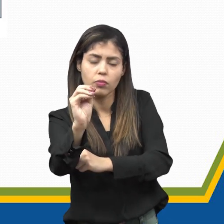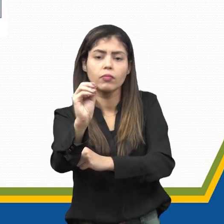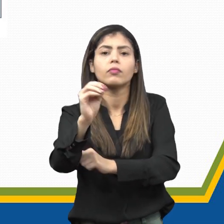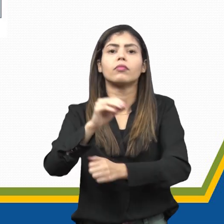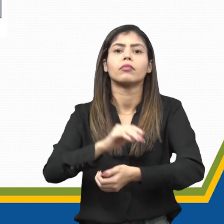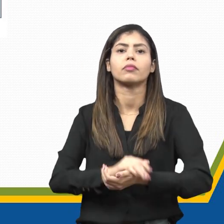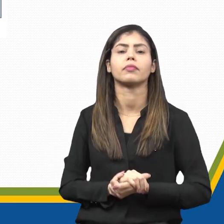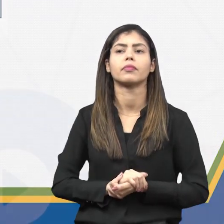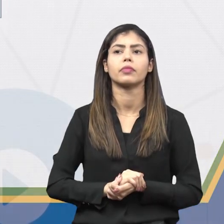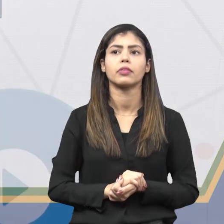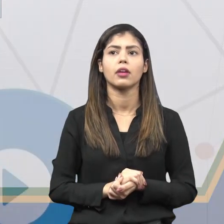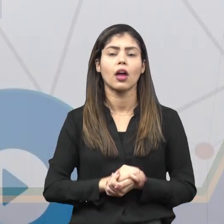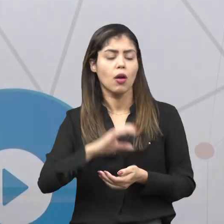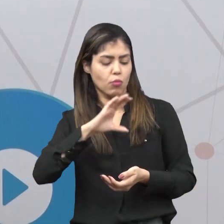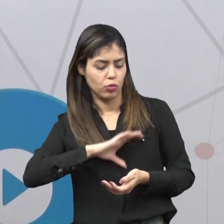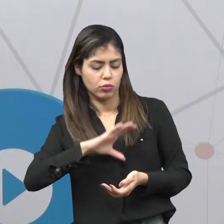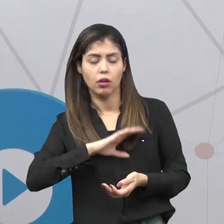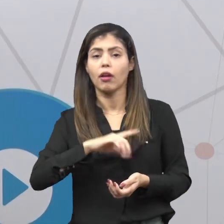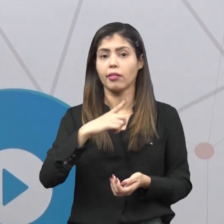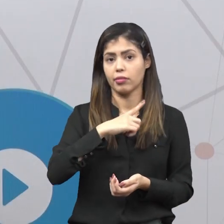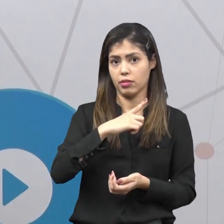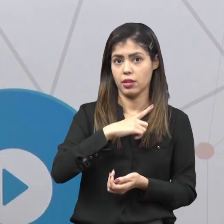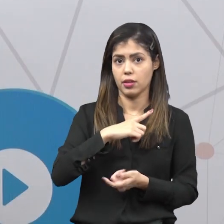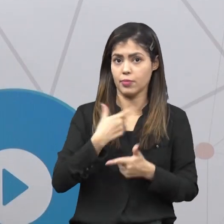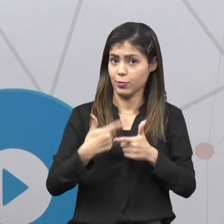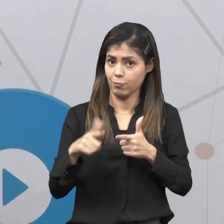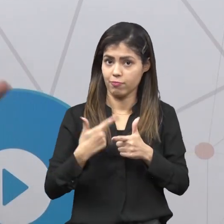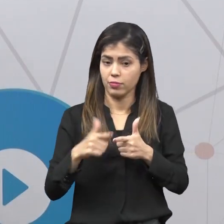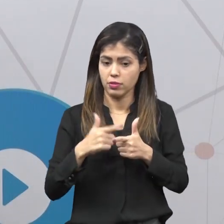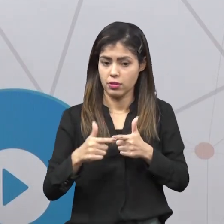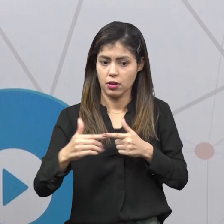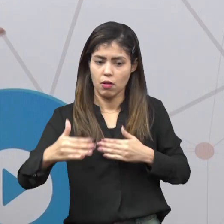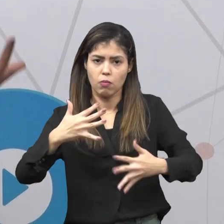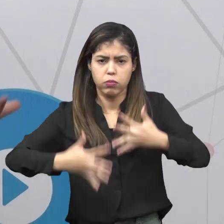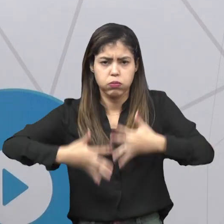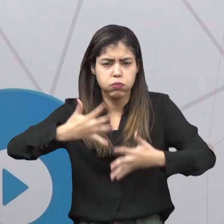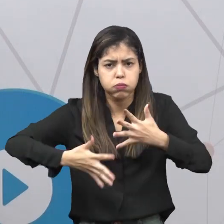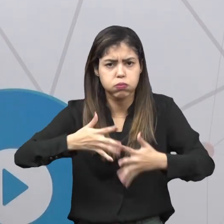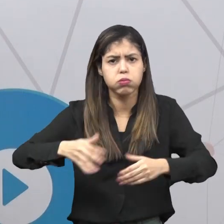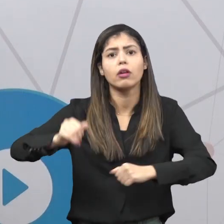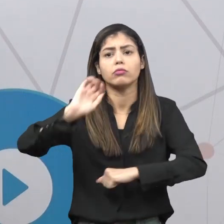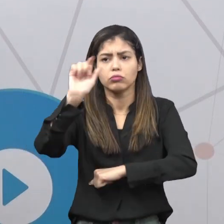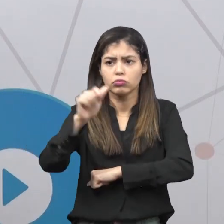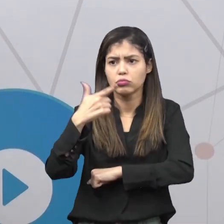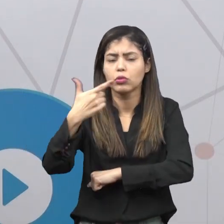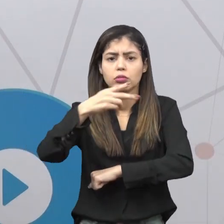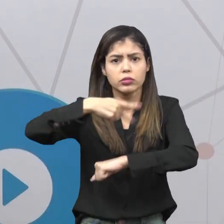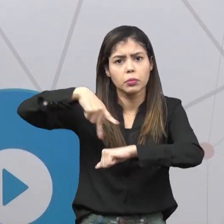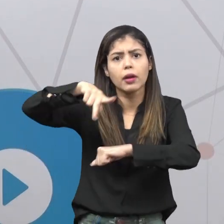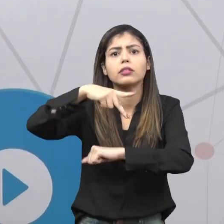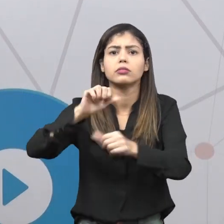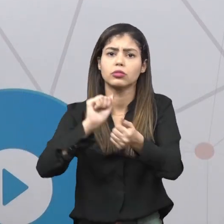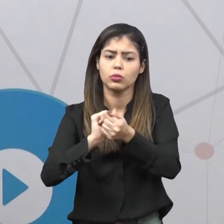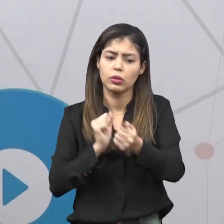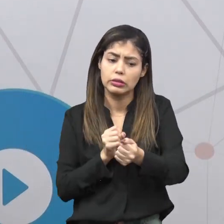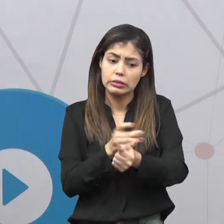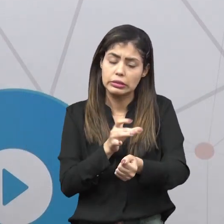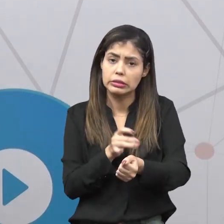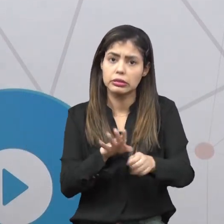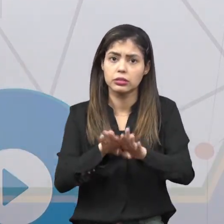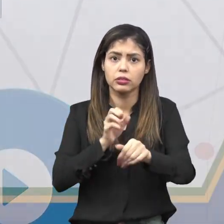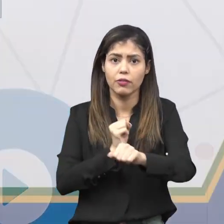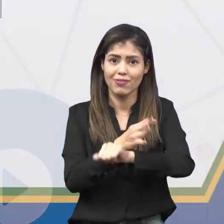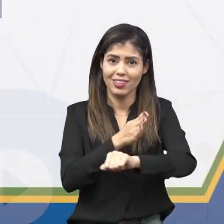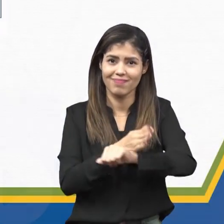aí. Portugal começa a sofrer também concorrência de outras nações, o investimento começa a ser muito pesado,